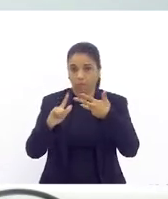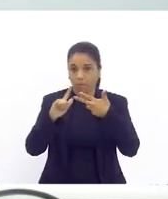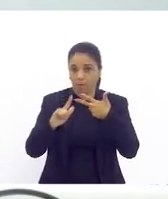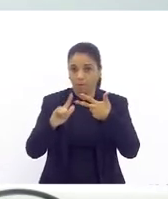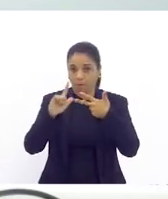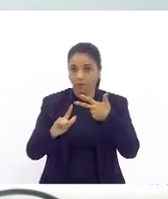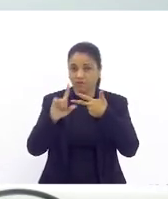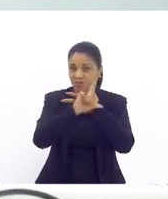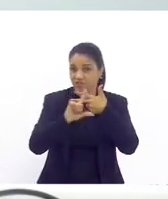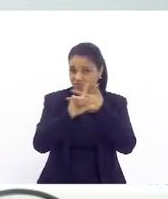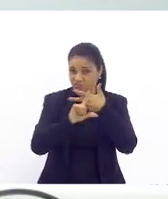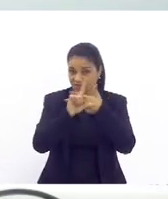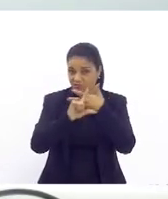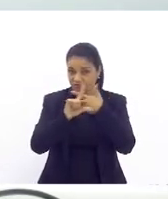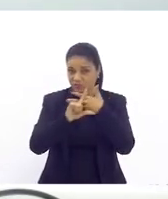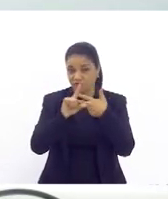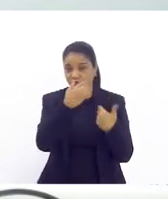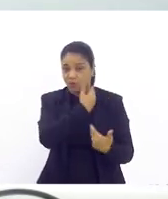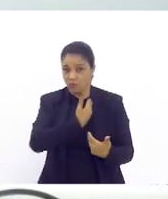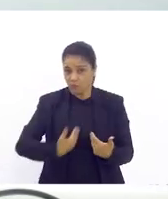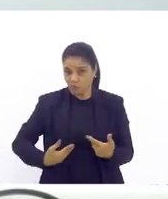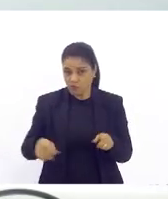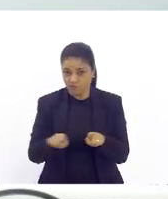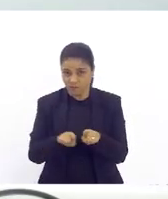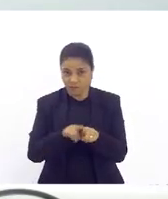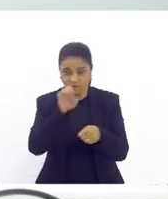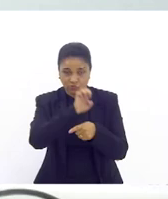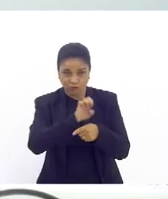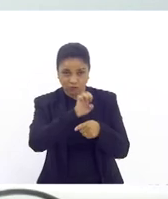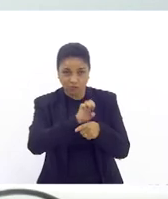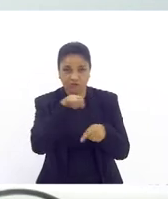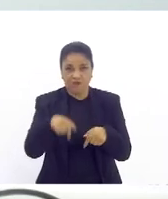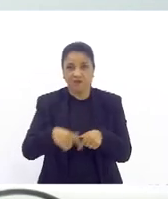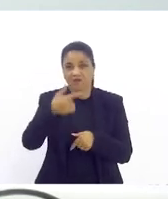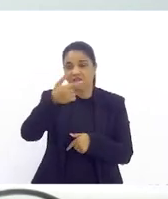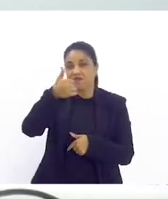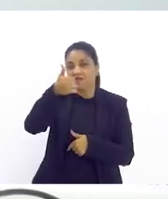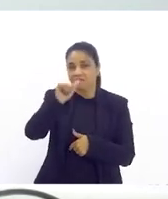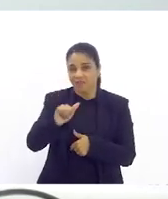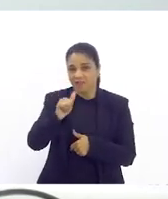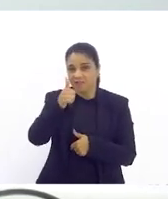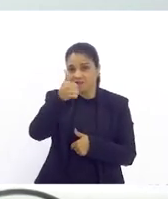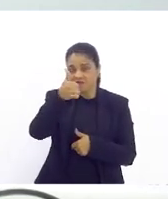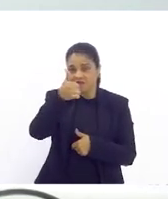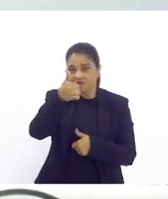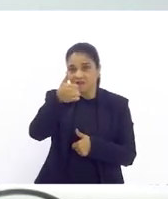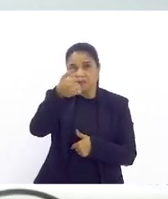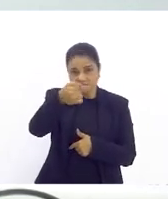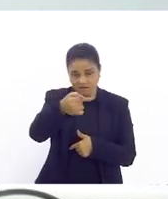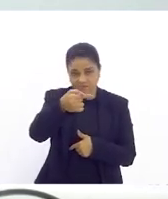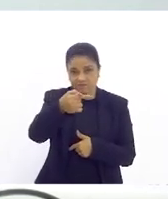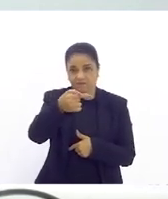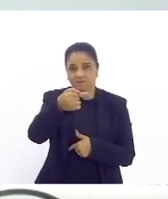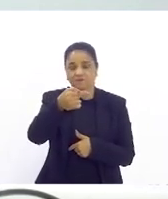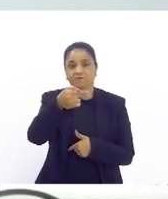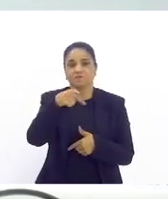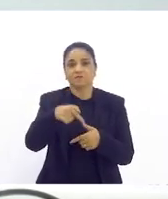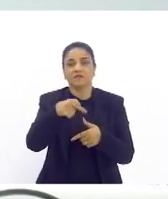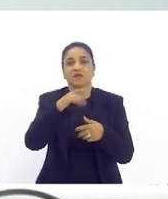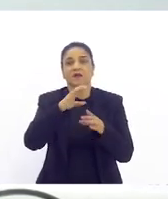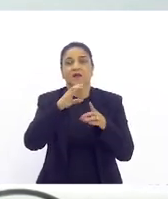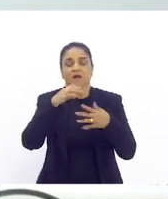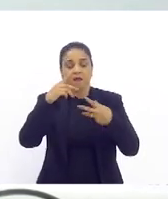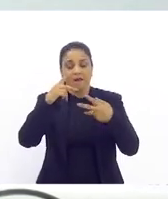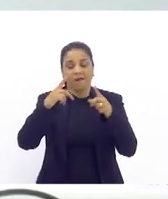do Estado do Rio de Janeiro e a 17ª Câmara Cível aqui do tribunal já algum tempo já